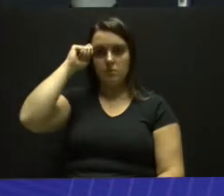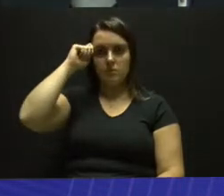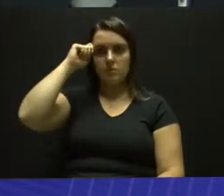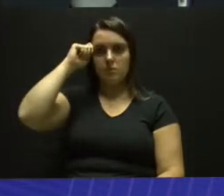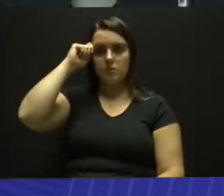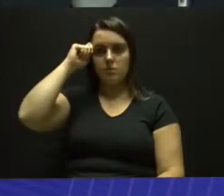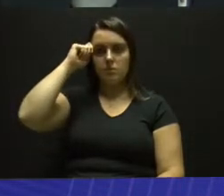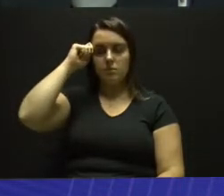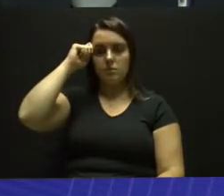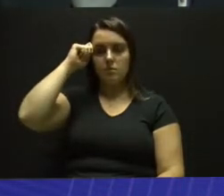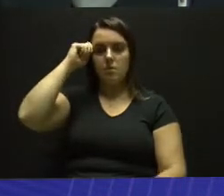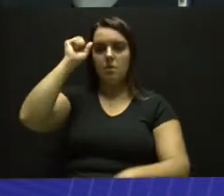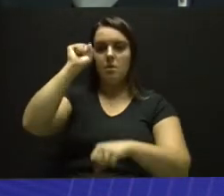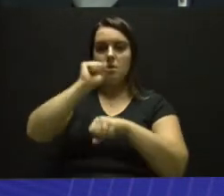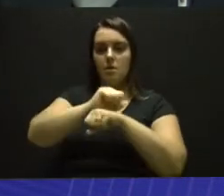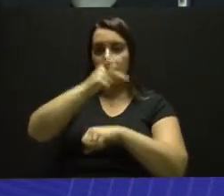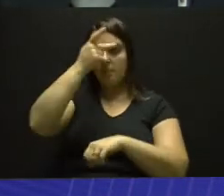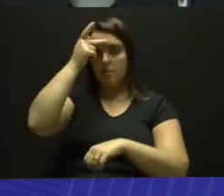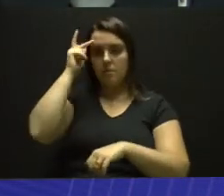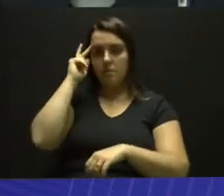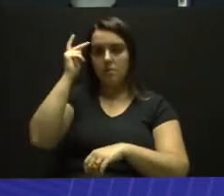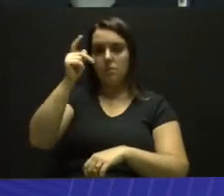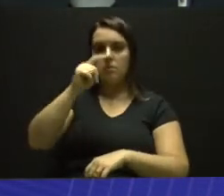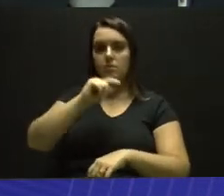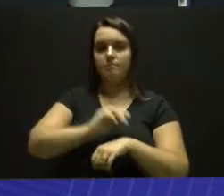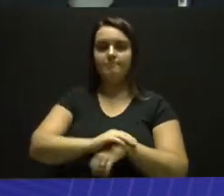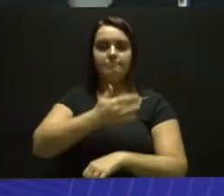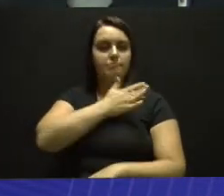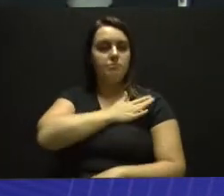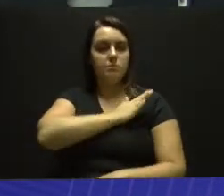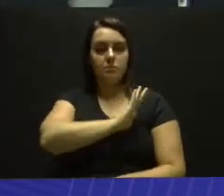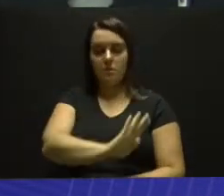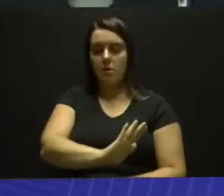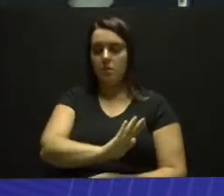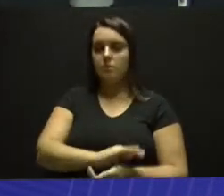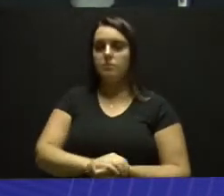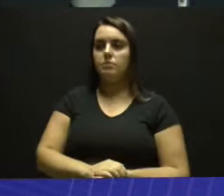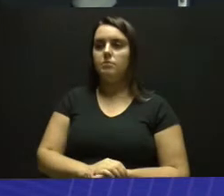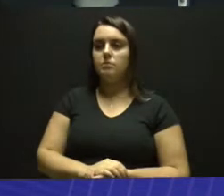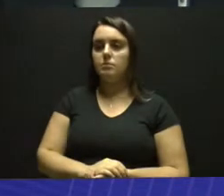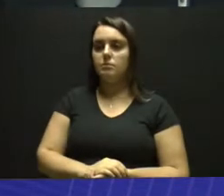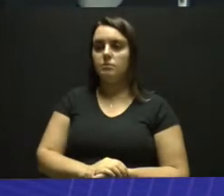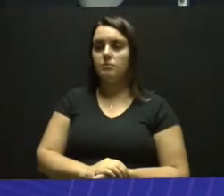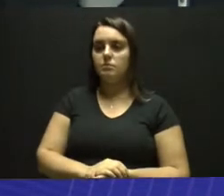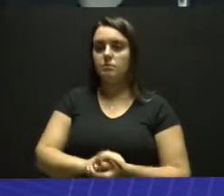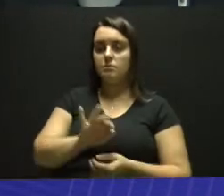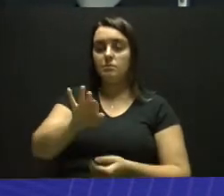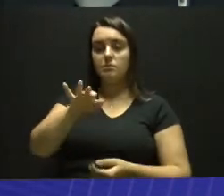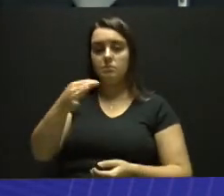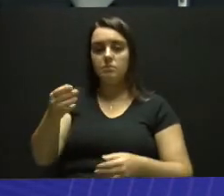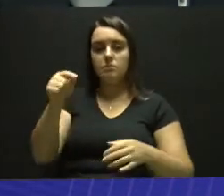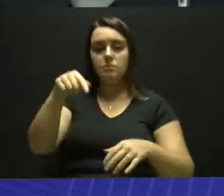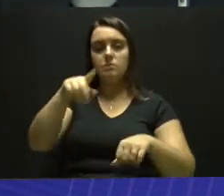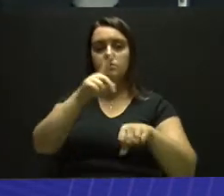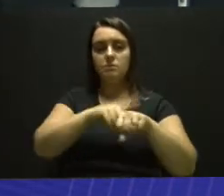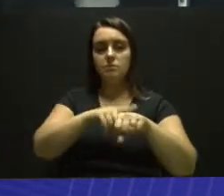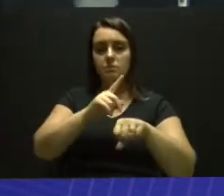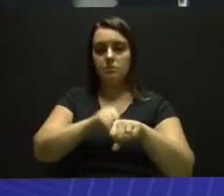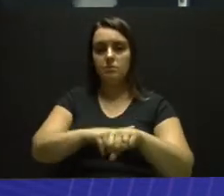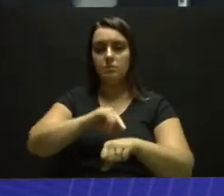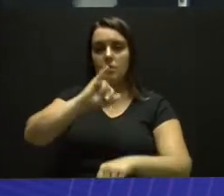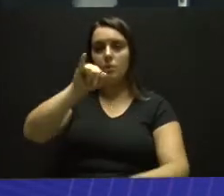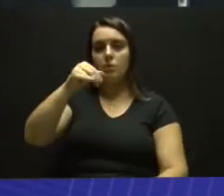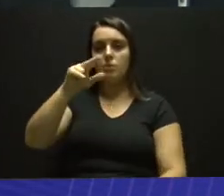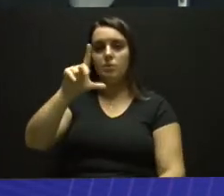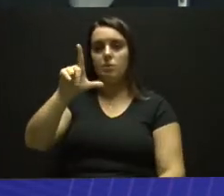preconceituosa e racista pelas razões descritas homenageamos neste momento júlio